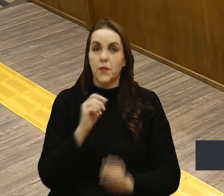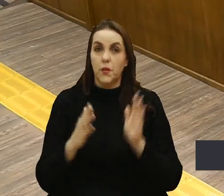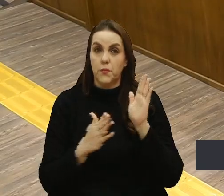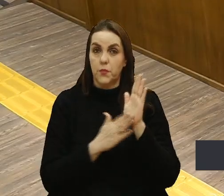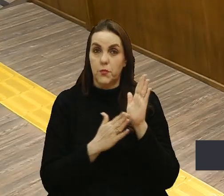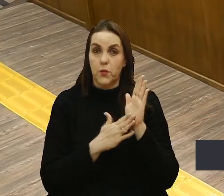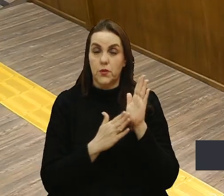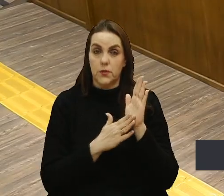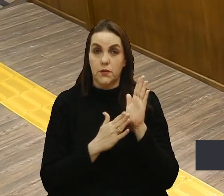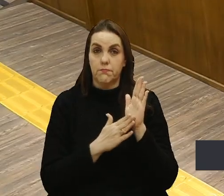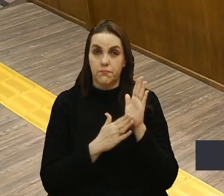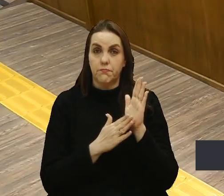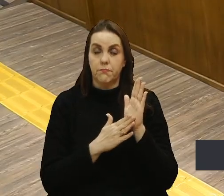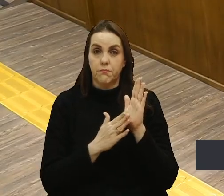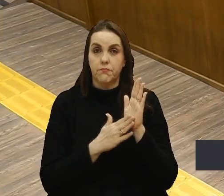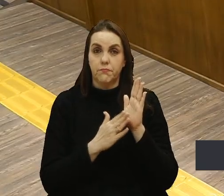propõe